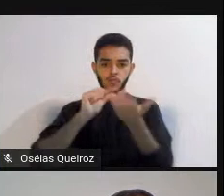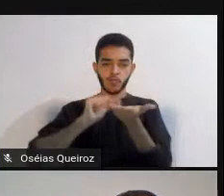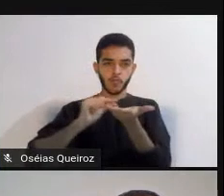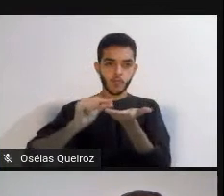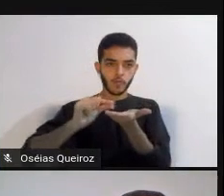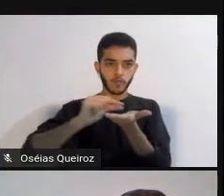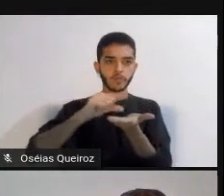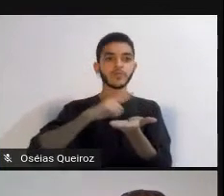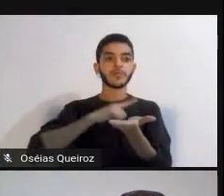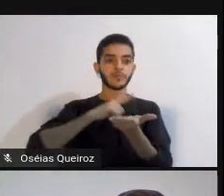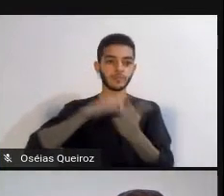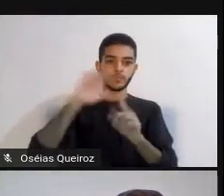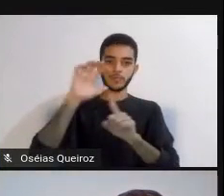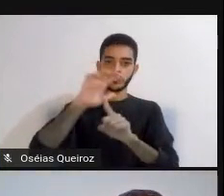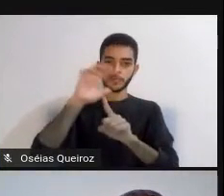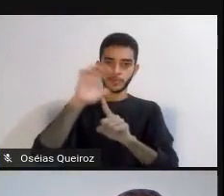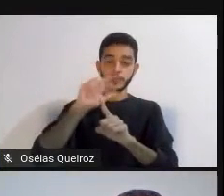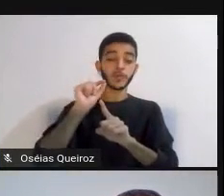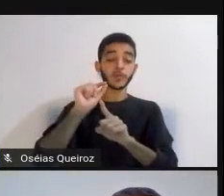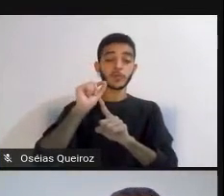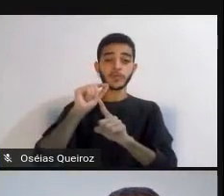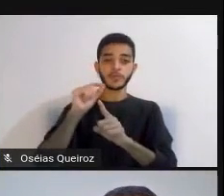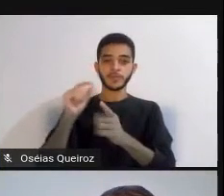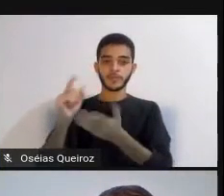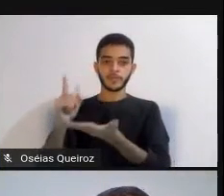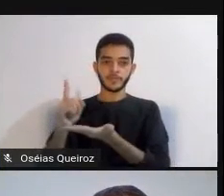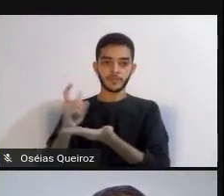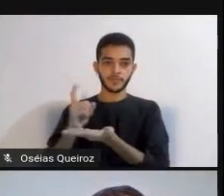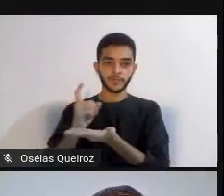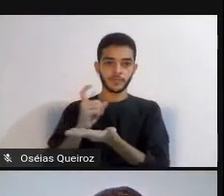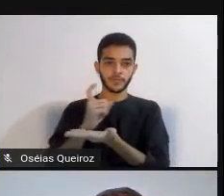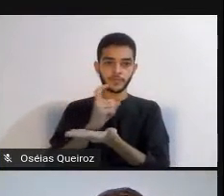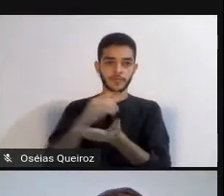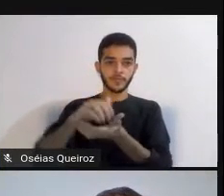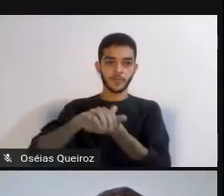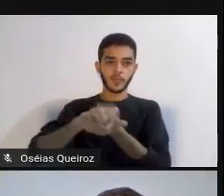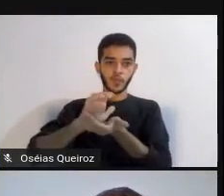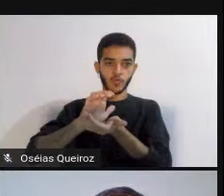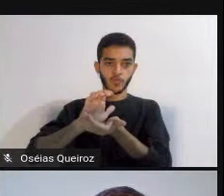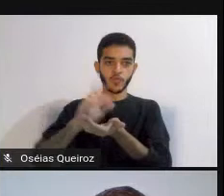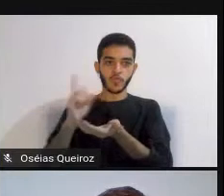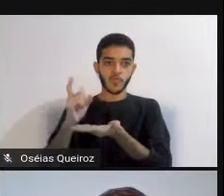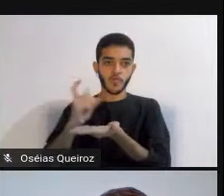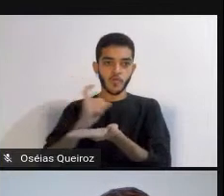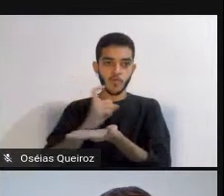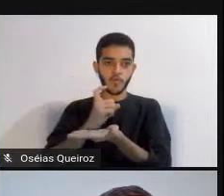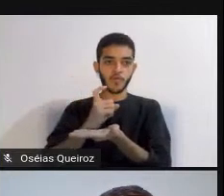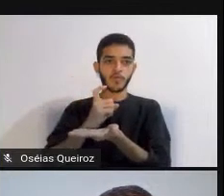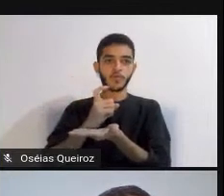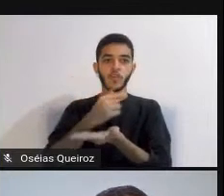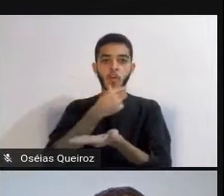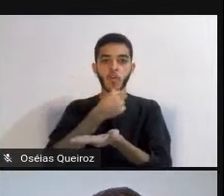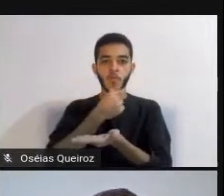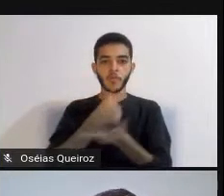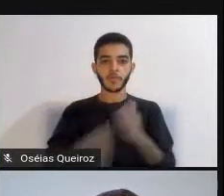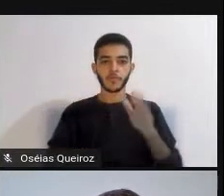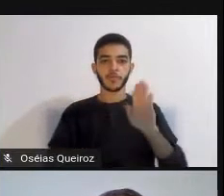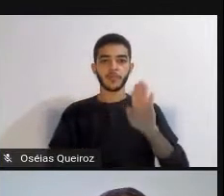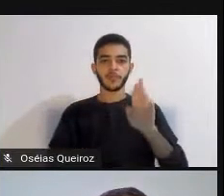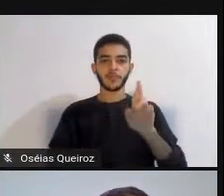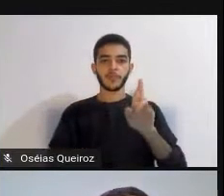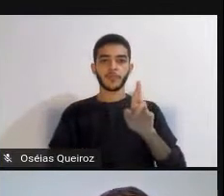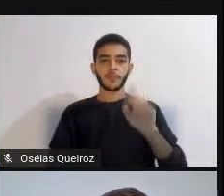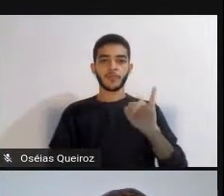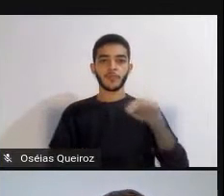influenciam estágios larvais de espécies de ostra. Então, nesse estudo realizado por Bringer e colaboradores em